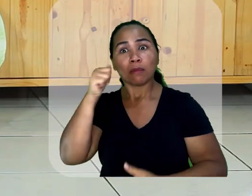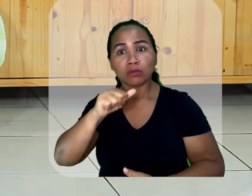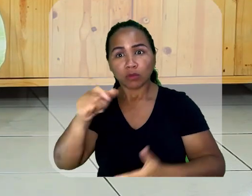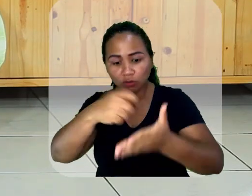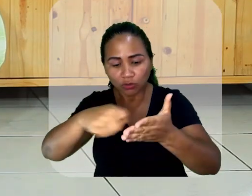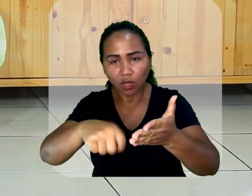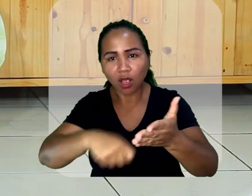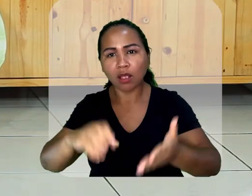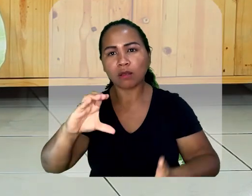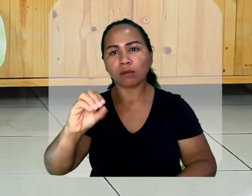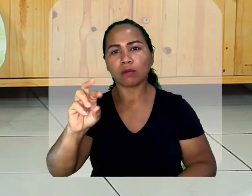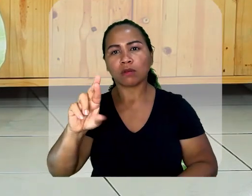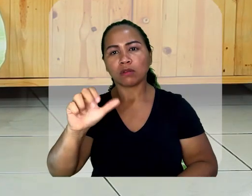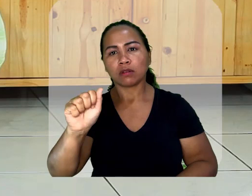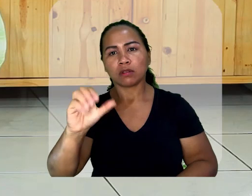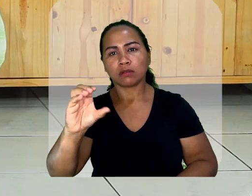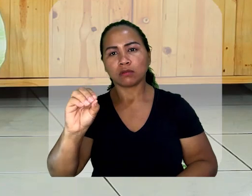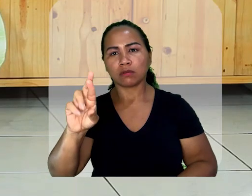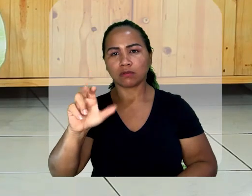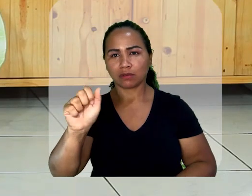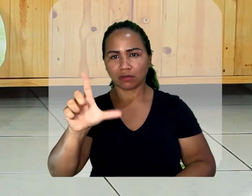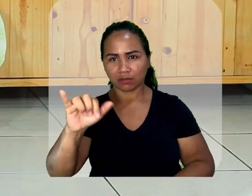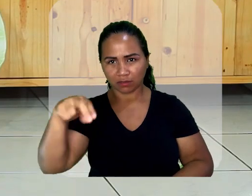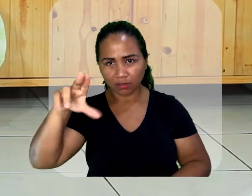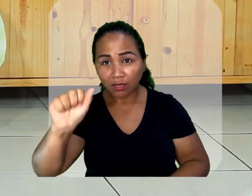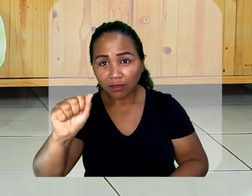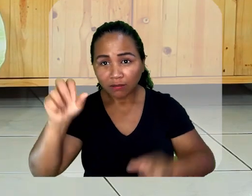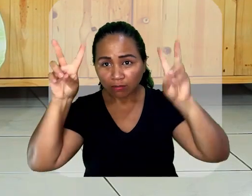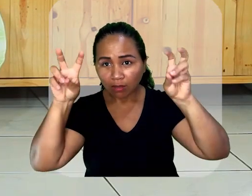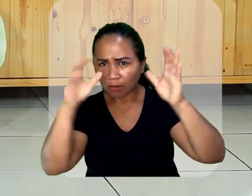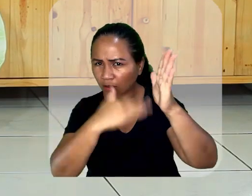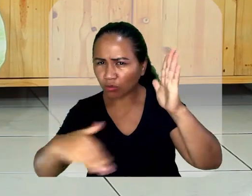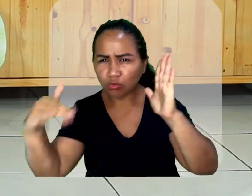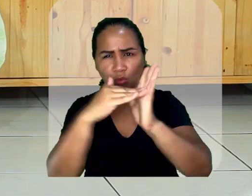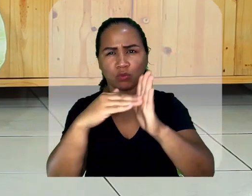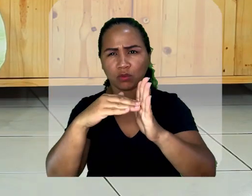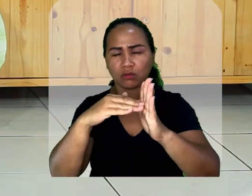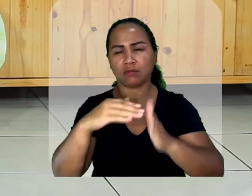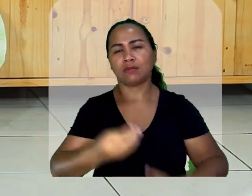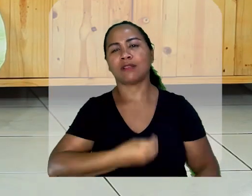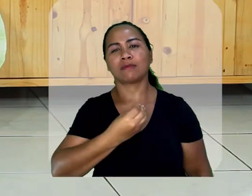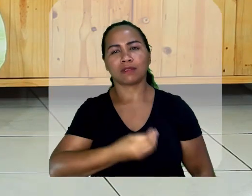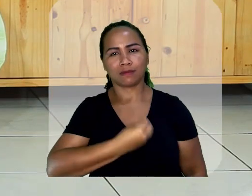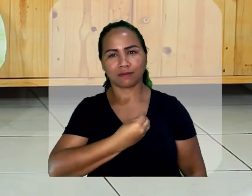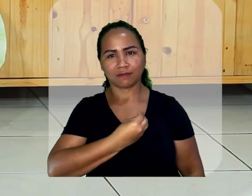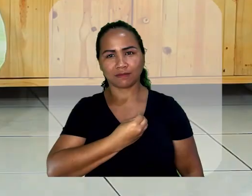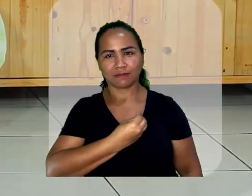Obscuras. Cora Coralina, todas as vidas.